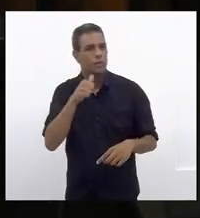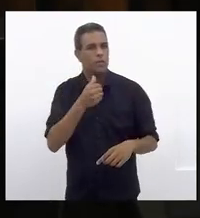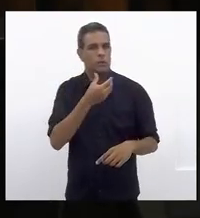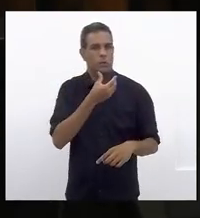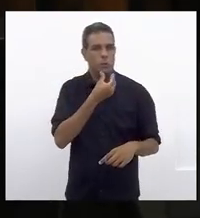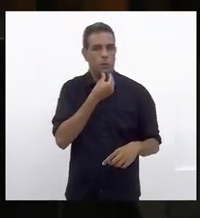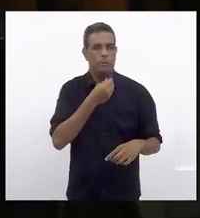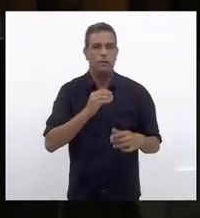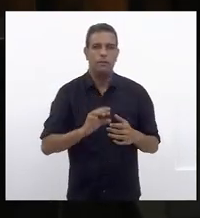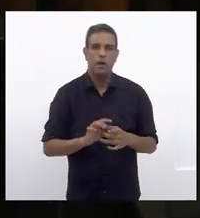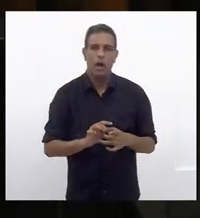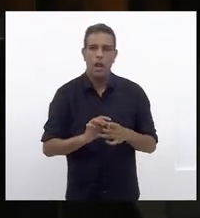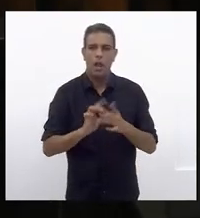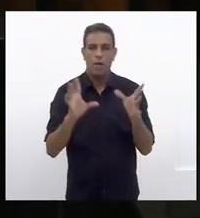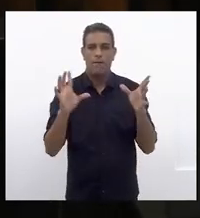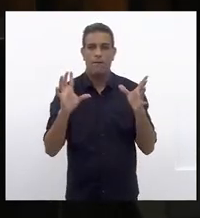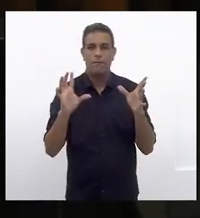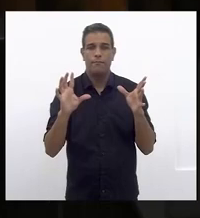à disposição